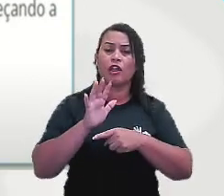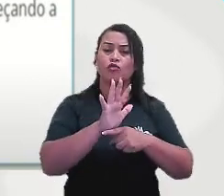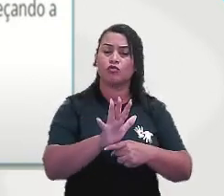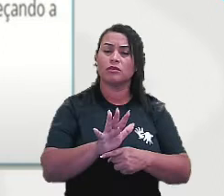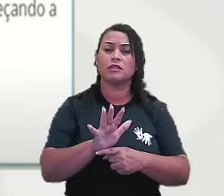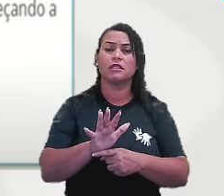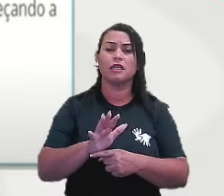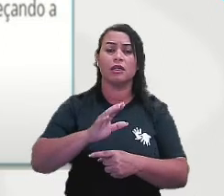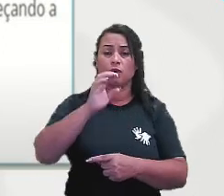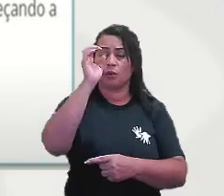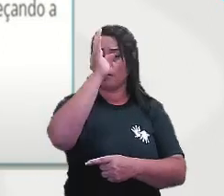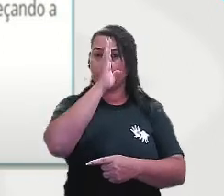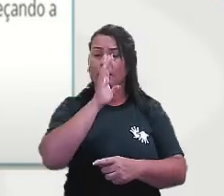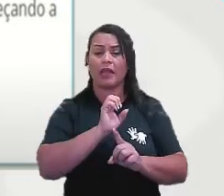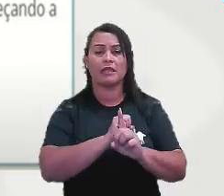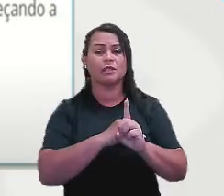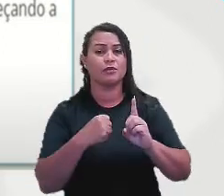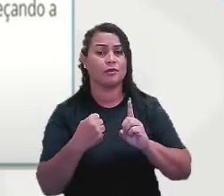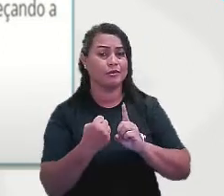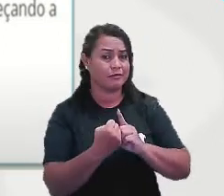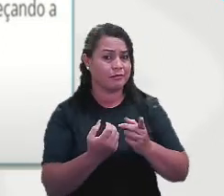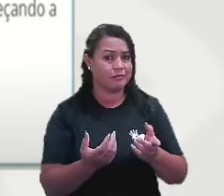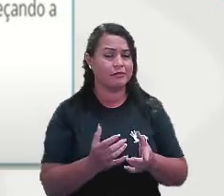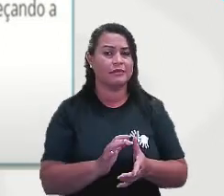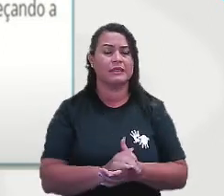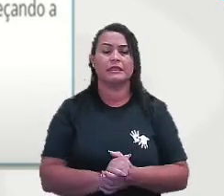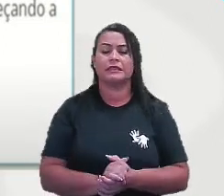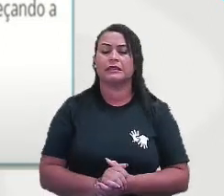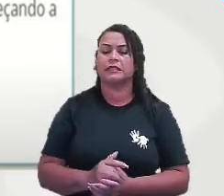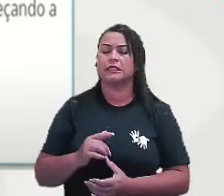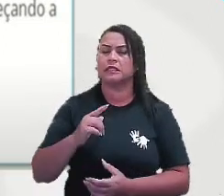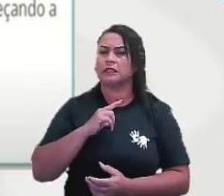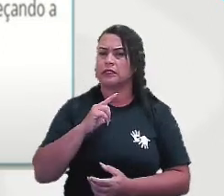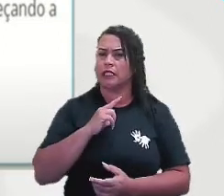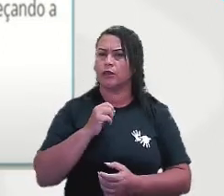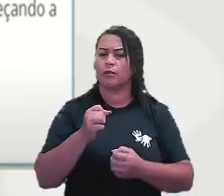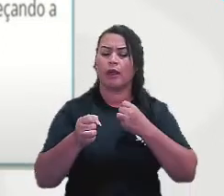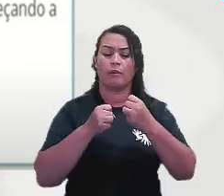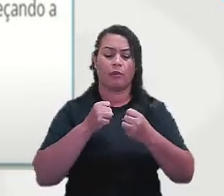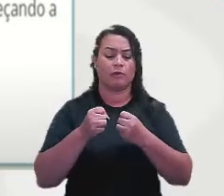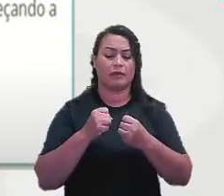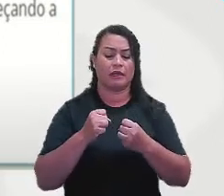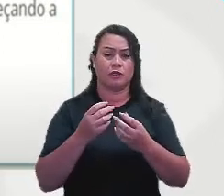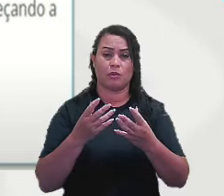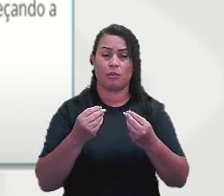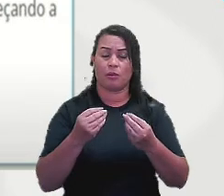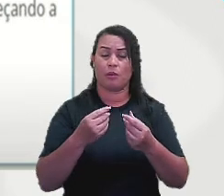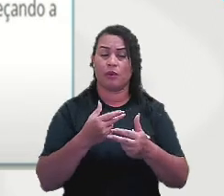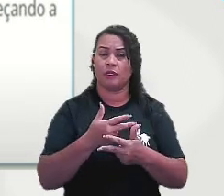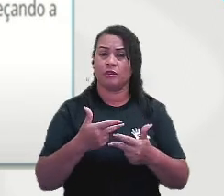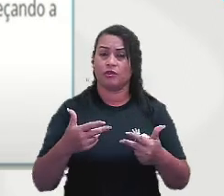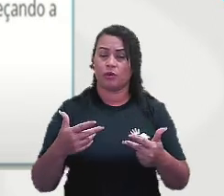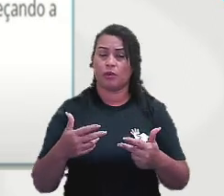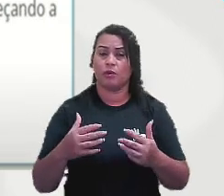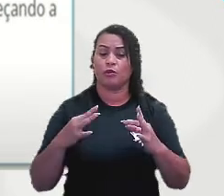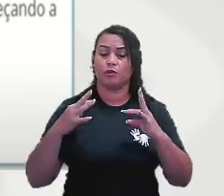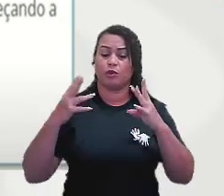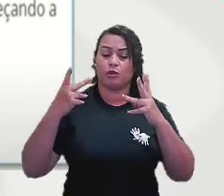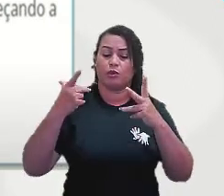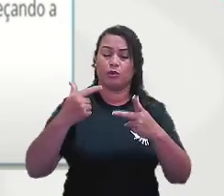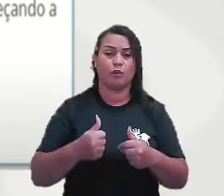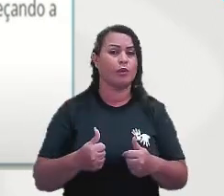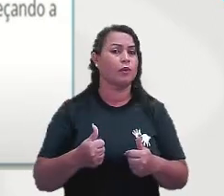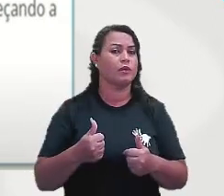Então, numa reportagem não caberia tantas informações, então, sobre todas as ruas de Vitória de